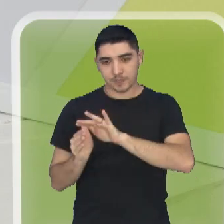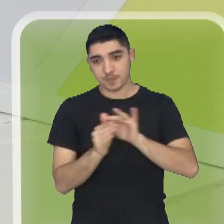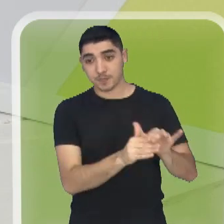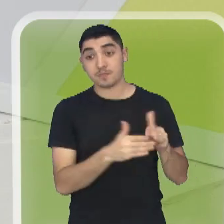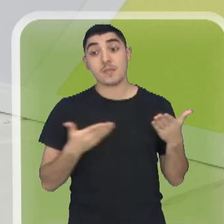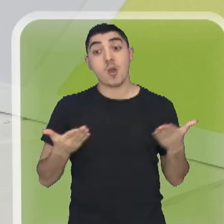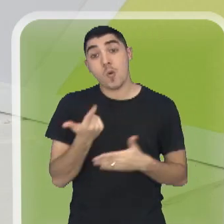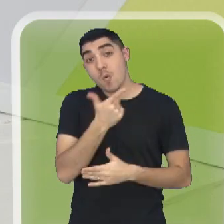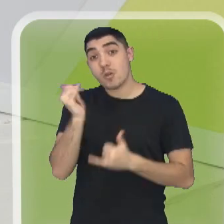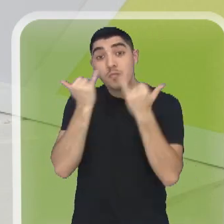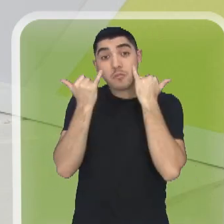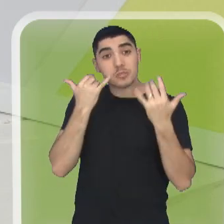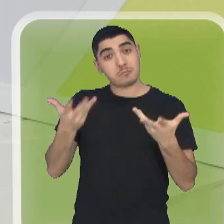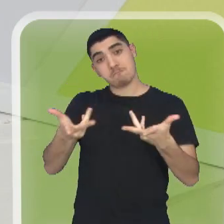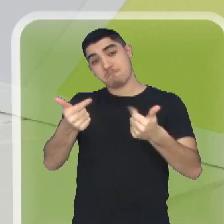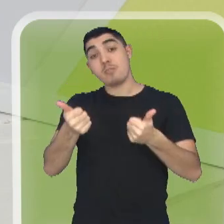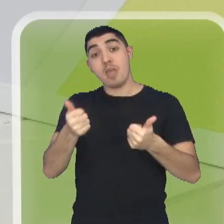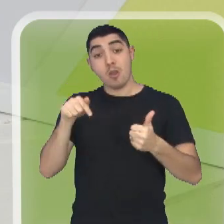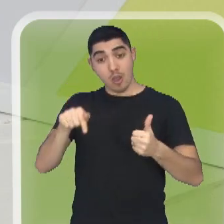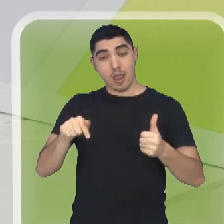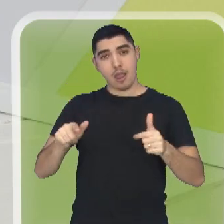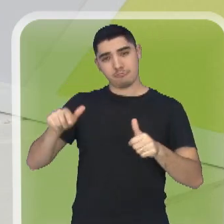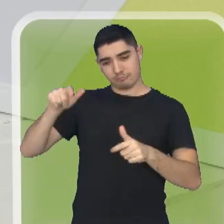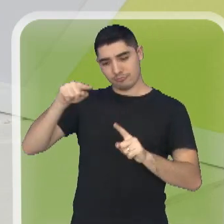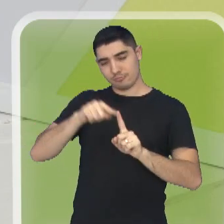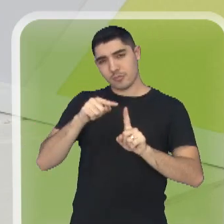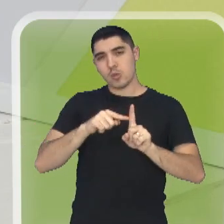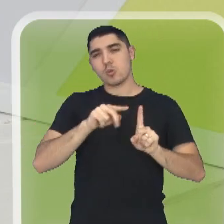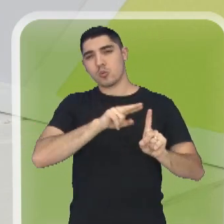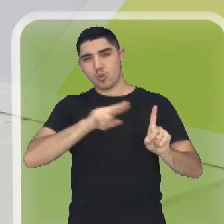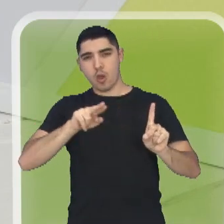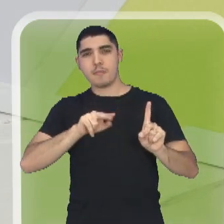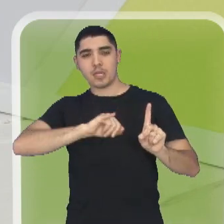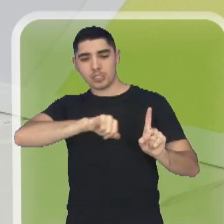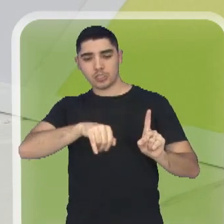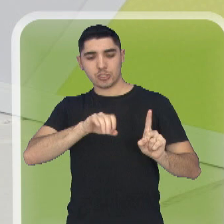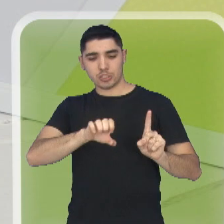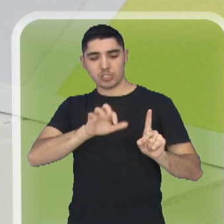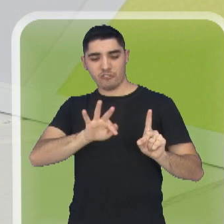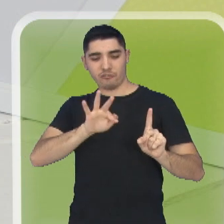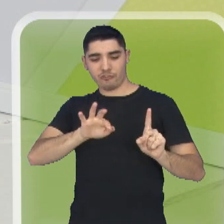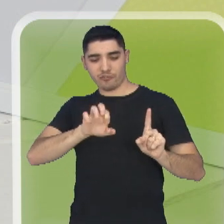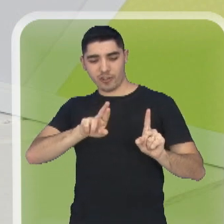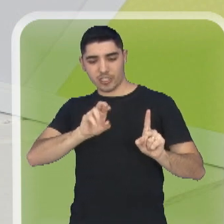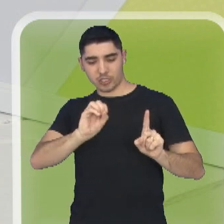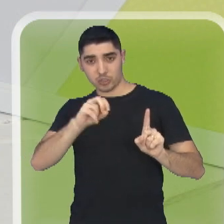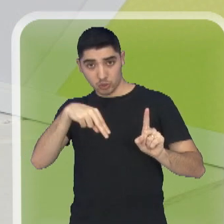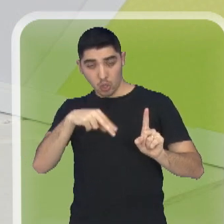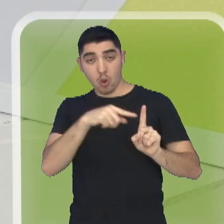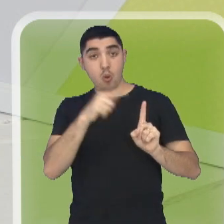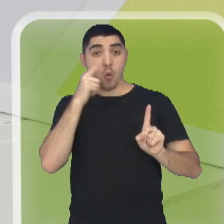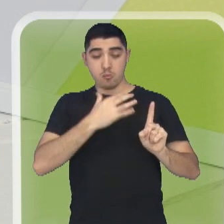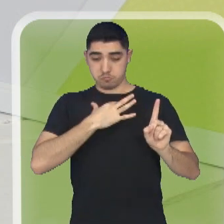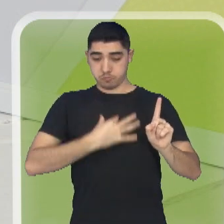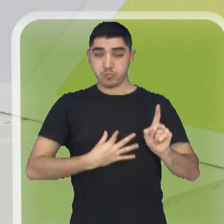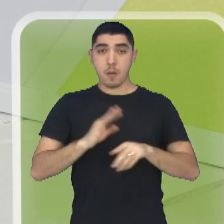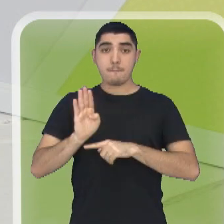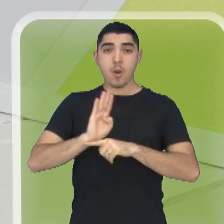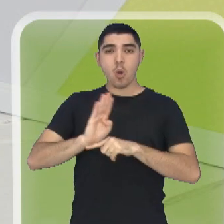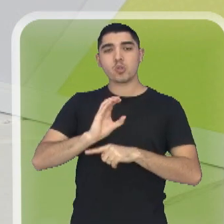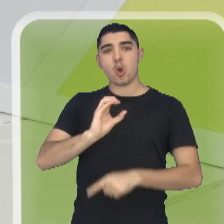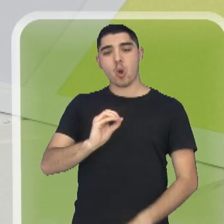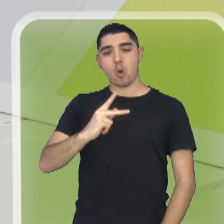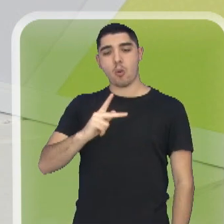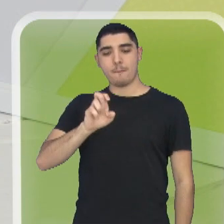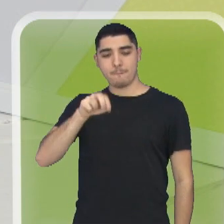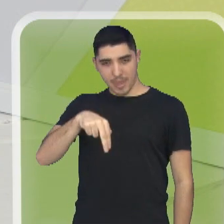Não, agora uma boa notícia. Defendendo a seleção brasileira, o judoca joseense Jefferson Júnior conquistou a medalha de bronze no Open Pan